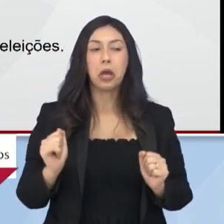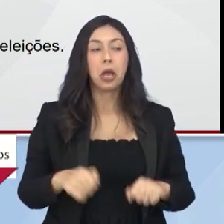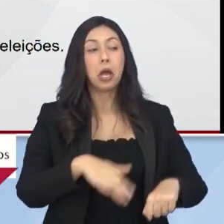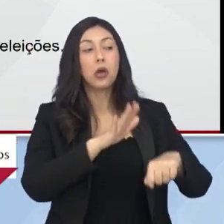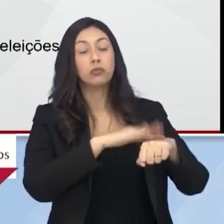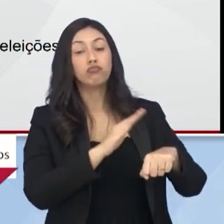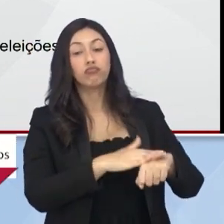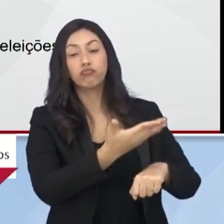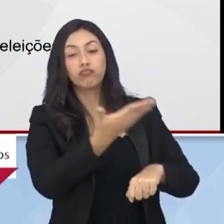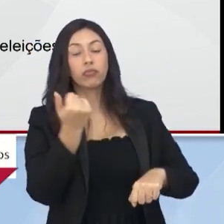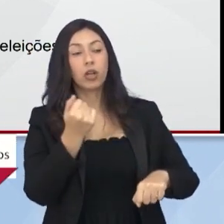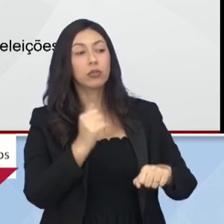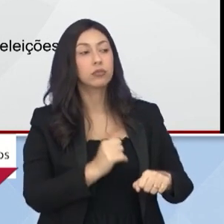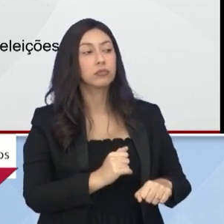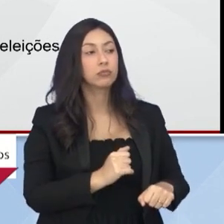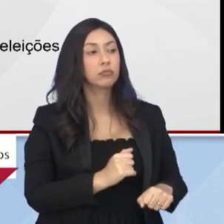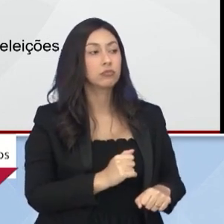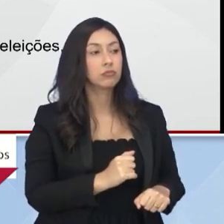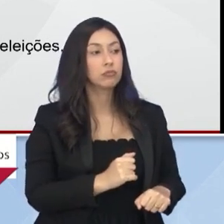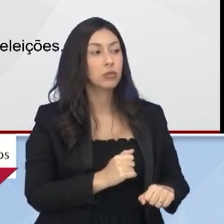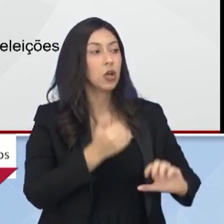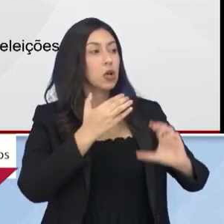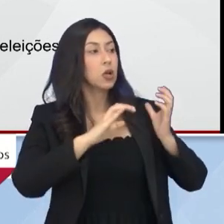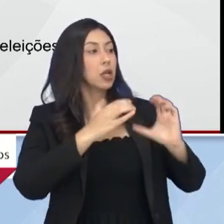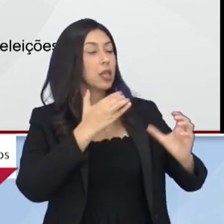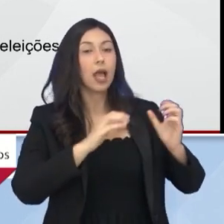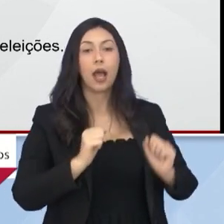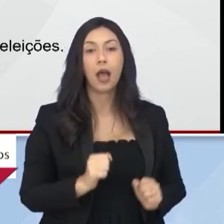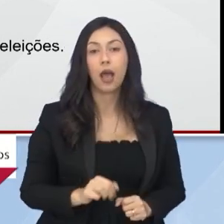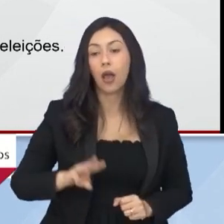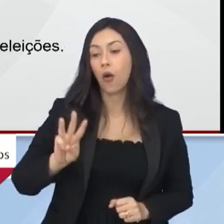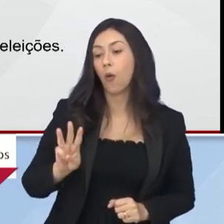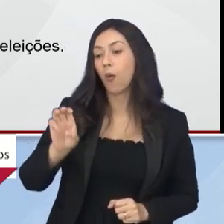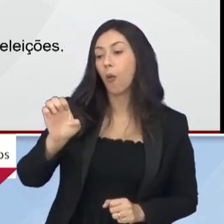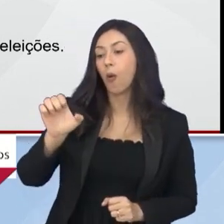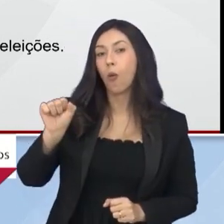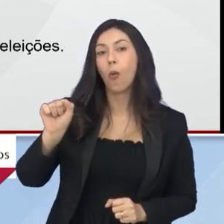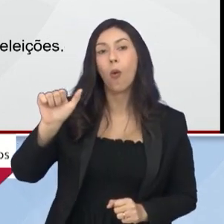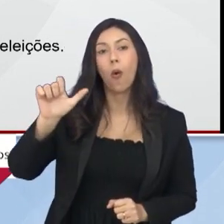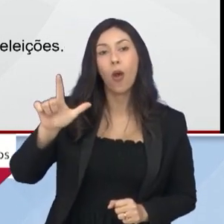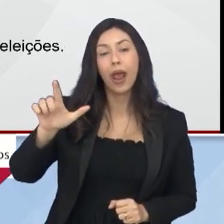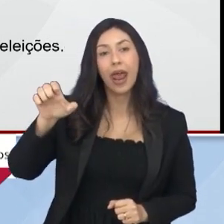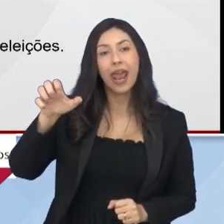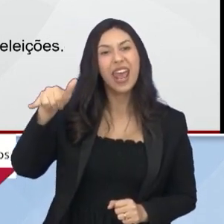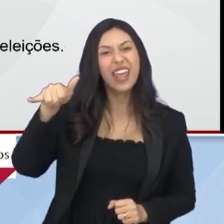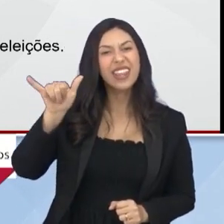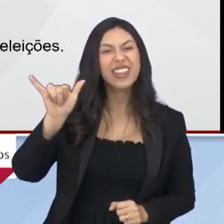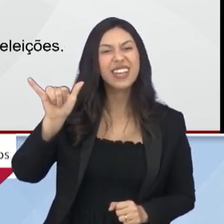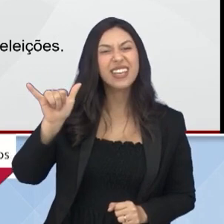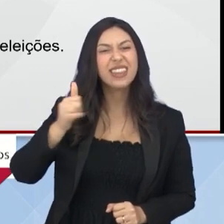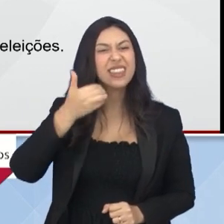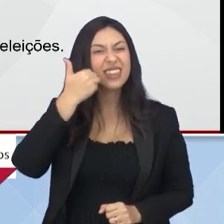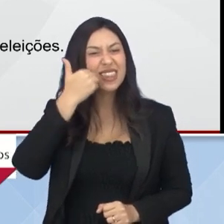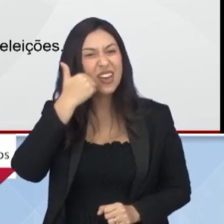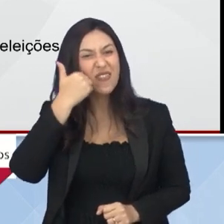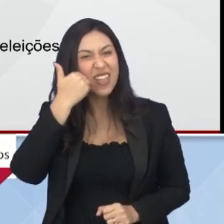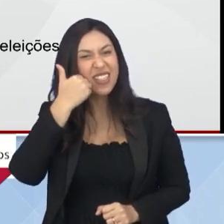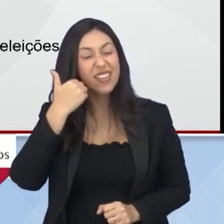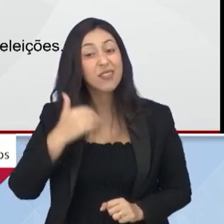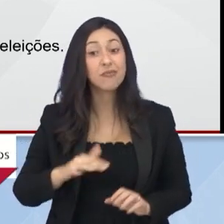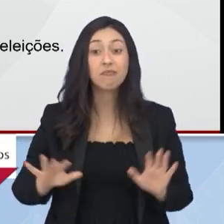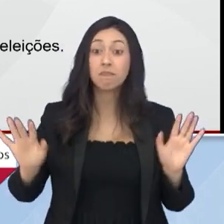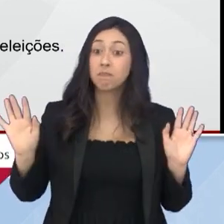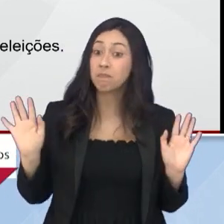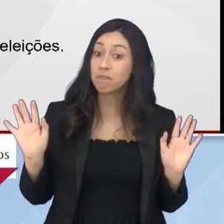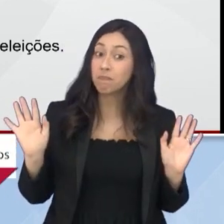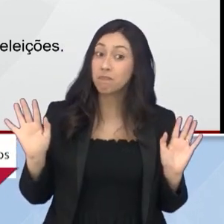um um artista do momento Wesley Safadão para participar acho que o safadão não seria bem o Wesley né